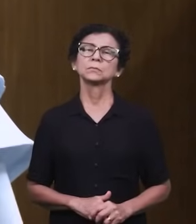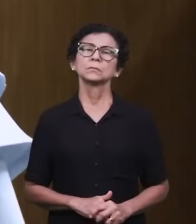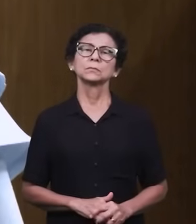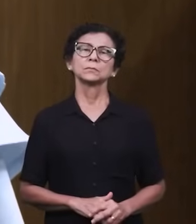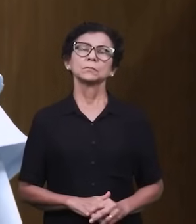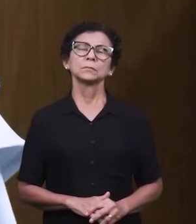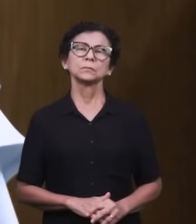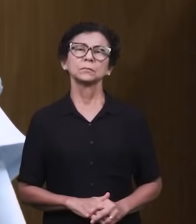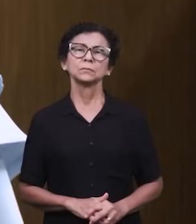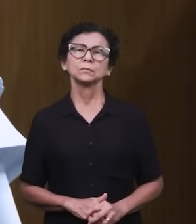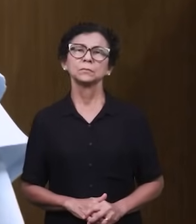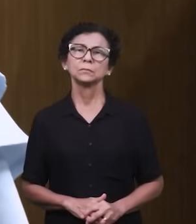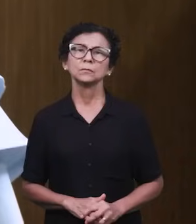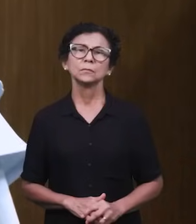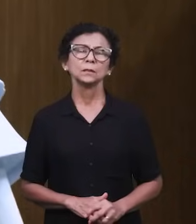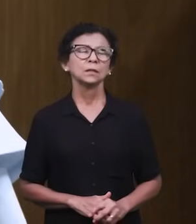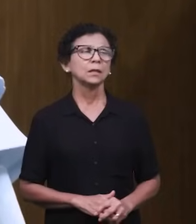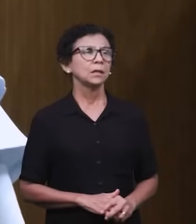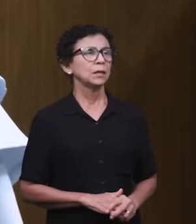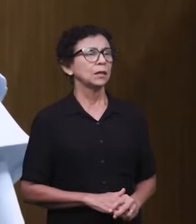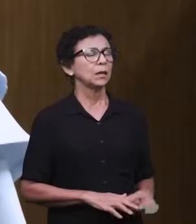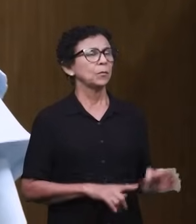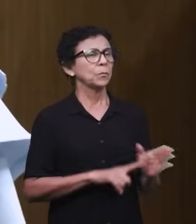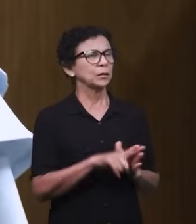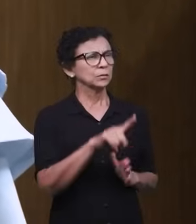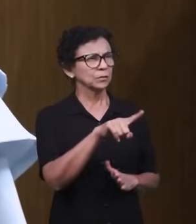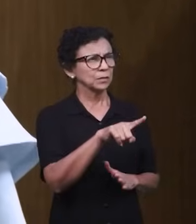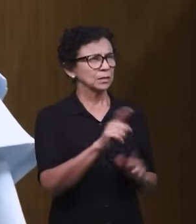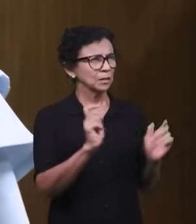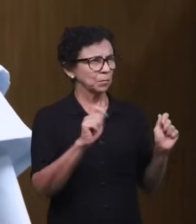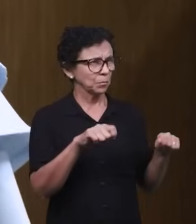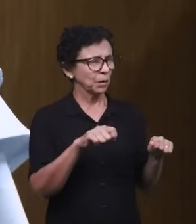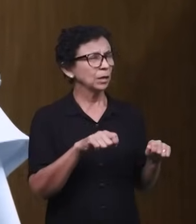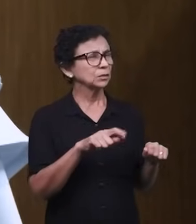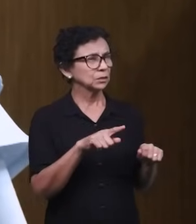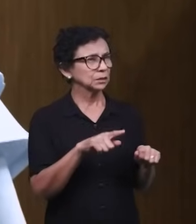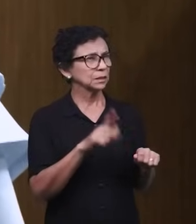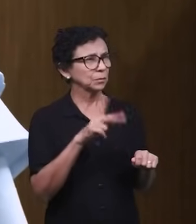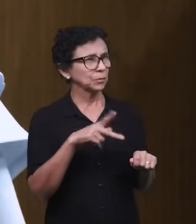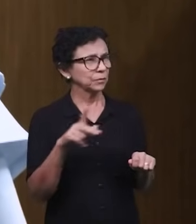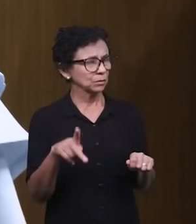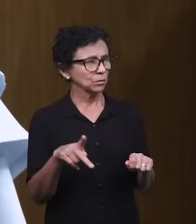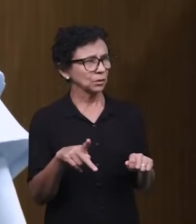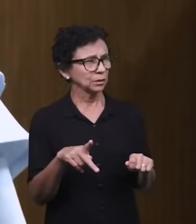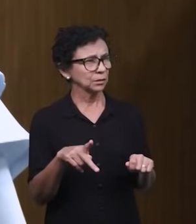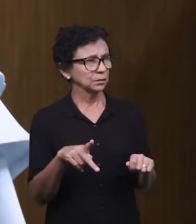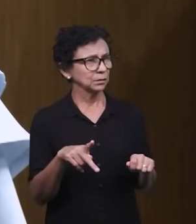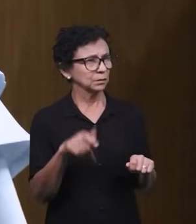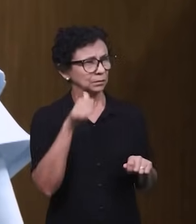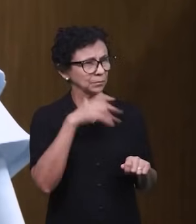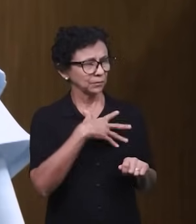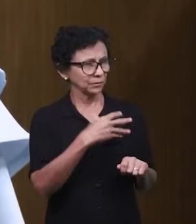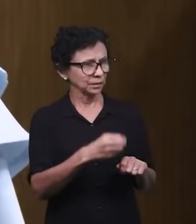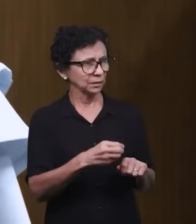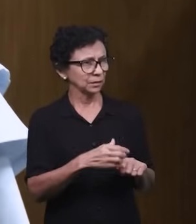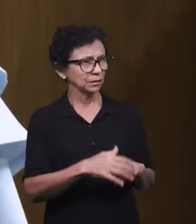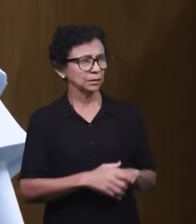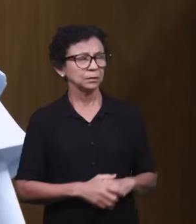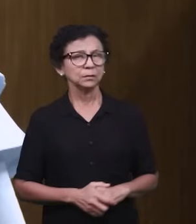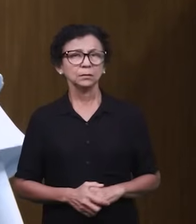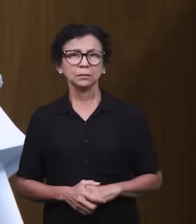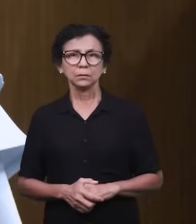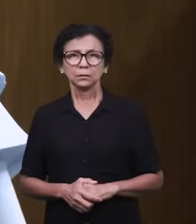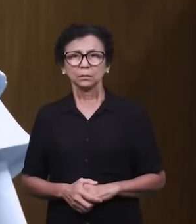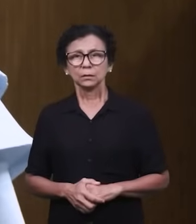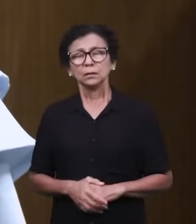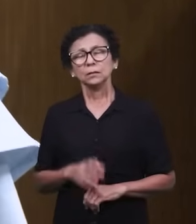gente tinha possibilidade de disponibilizar um piano em casa para ela estudar, porque era necessário esse estudo diário. Então, ela